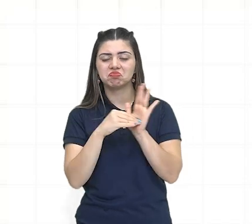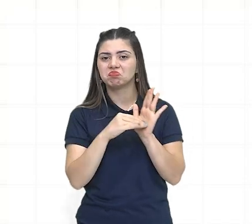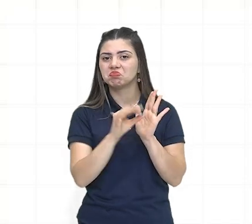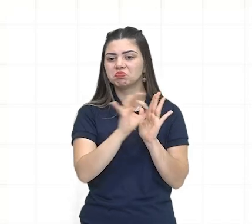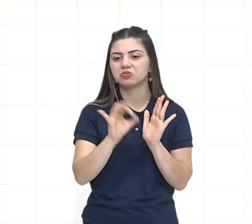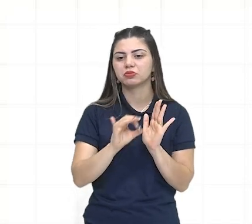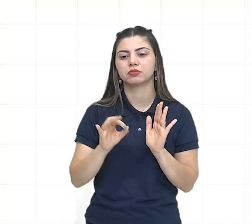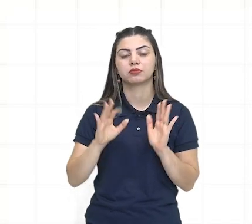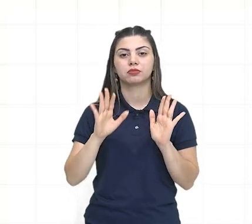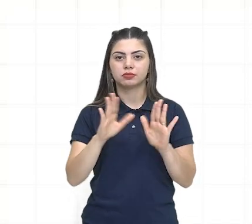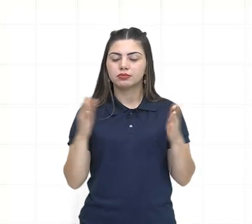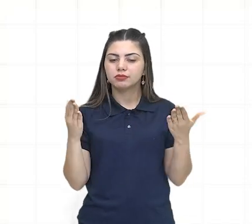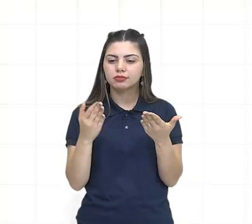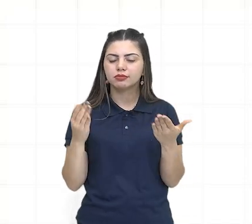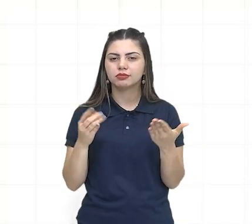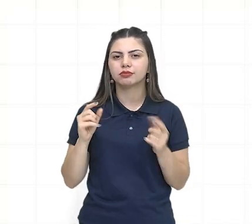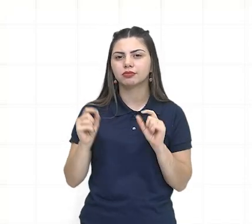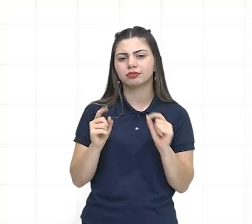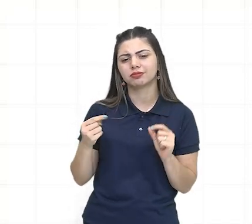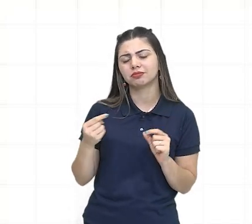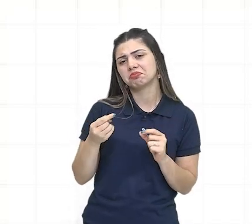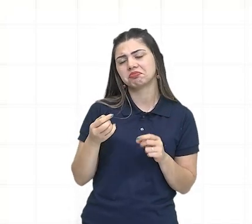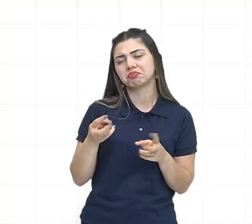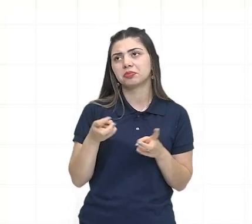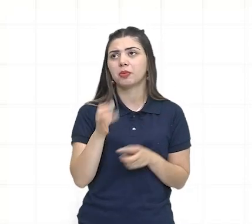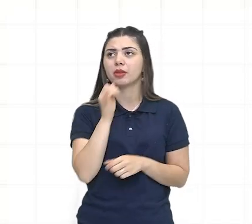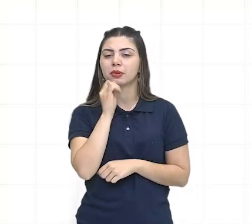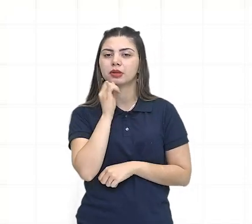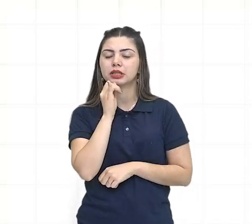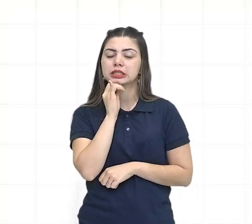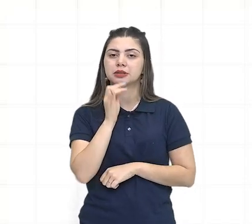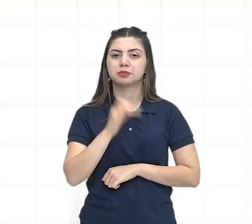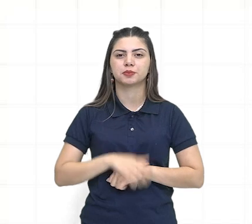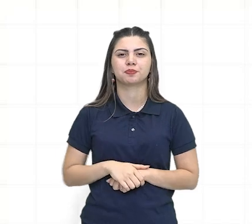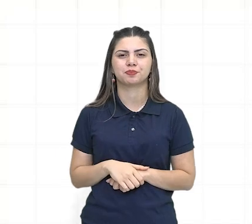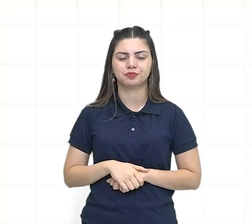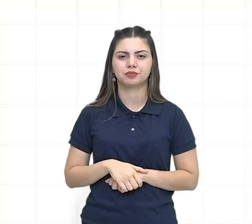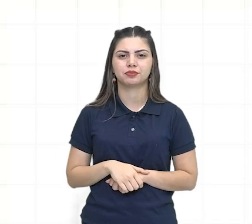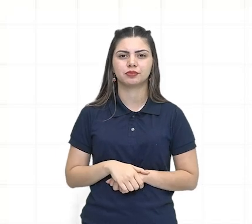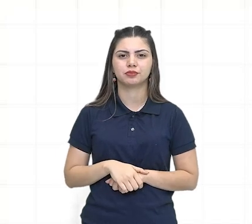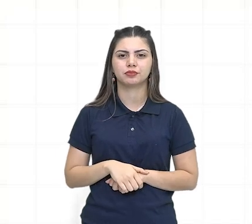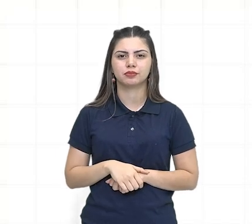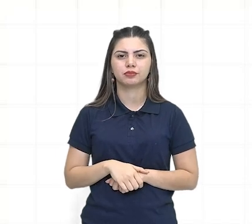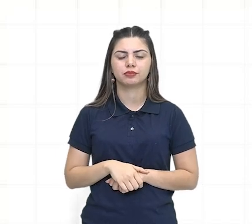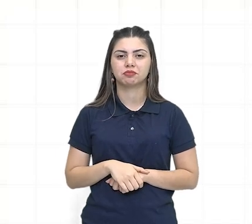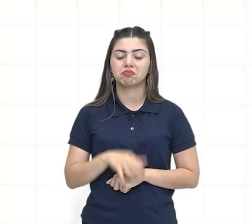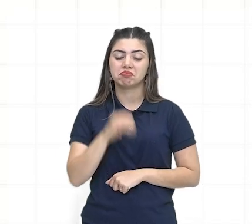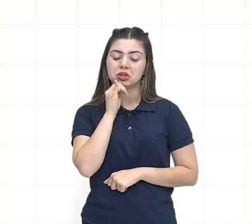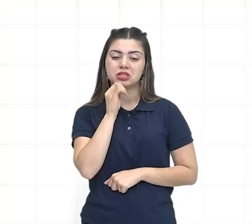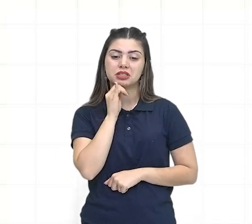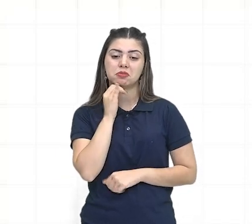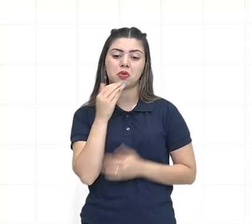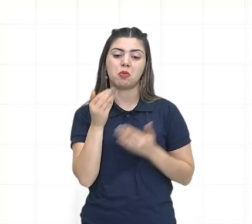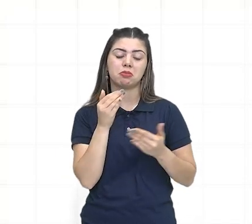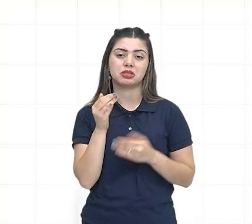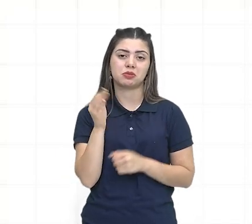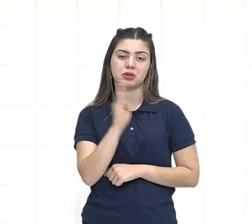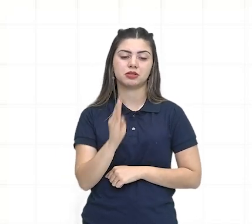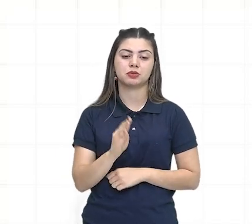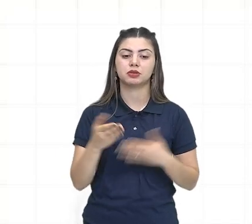temos aqui. Mas vamos admitir que tenha sido feito, né, no Brasil. Então, ó,